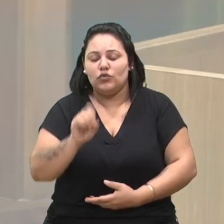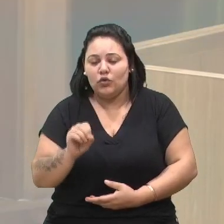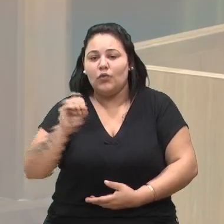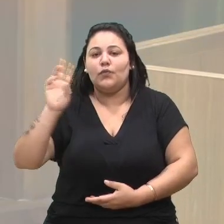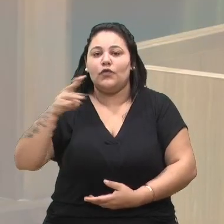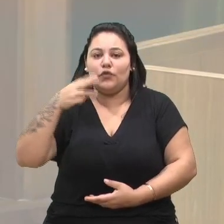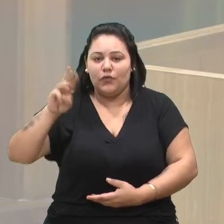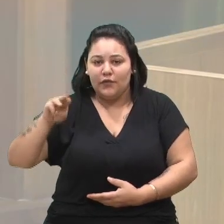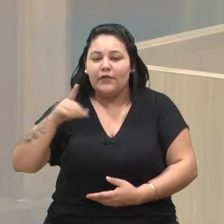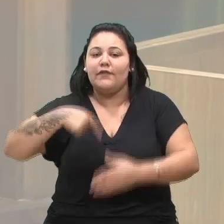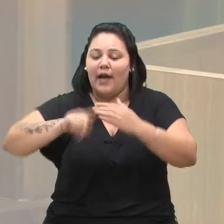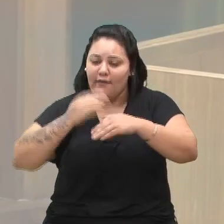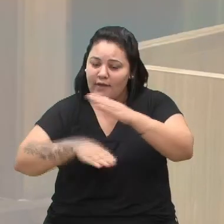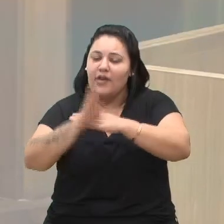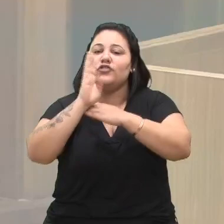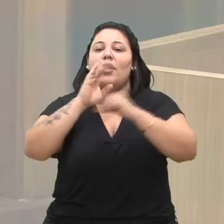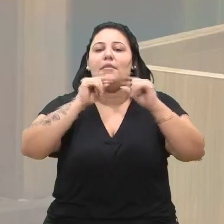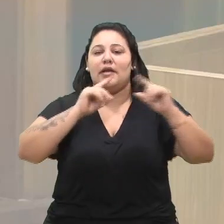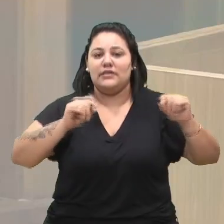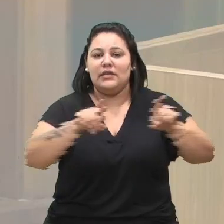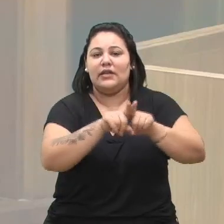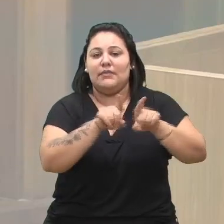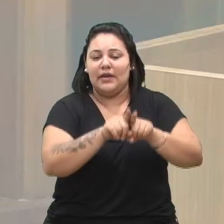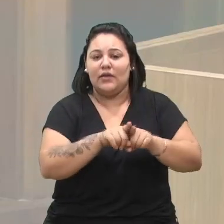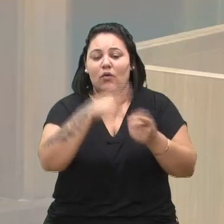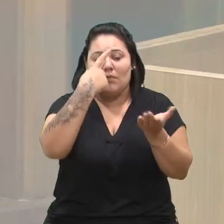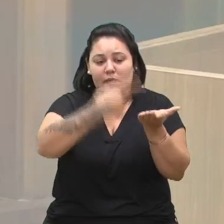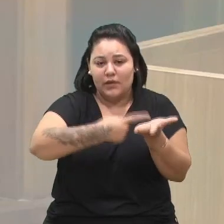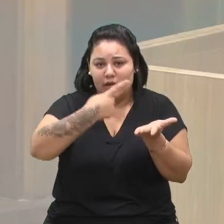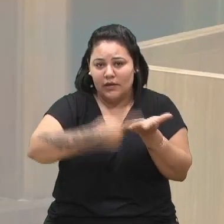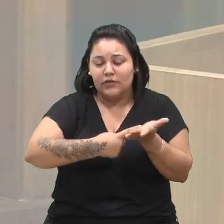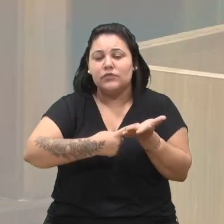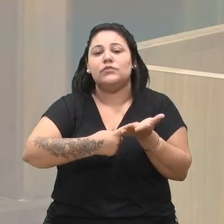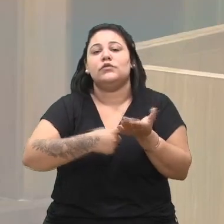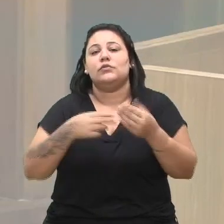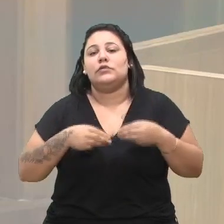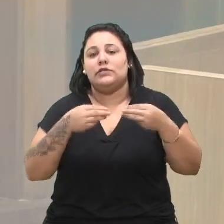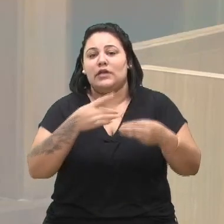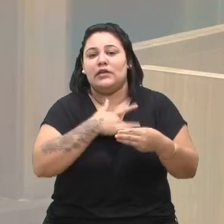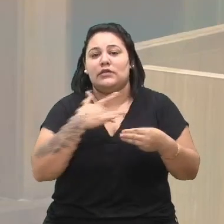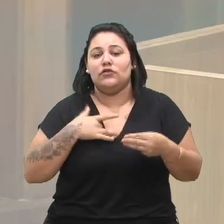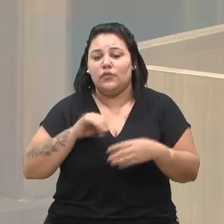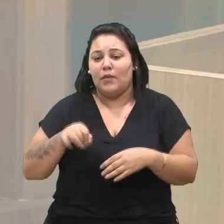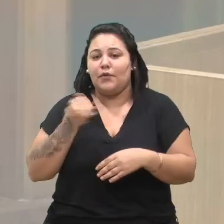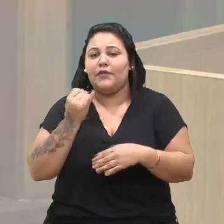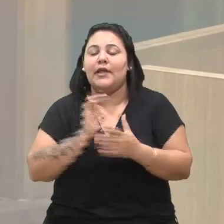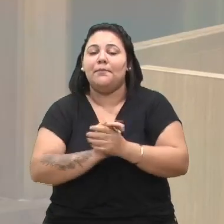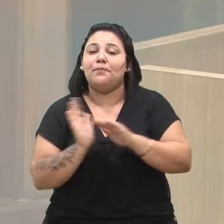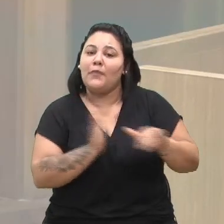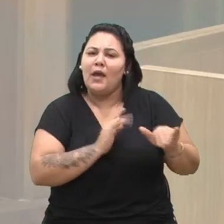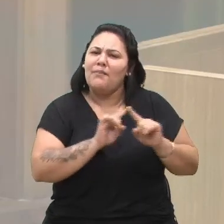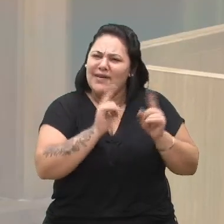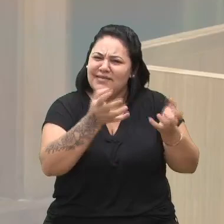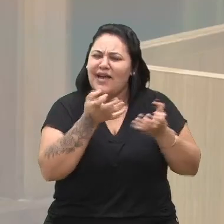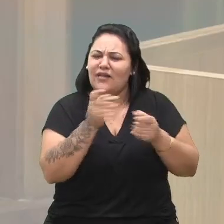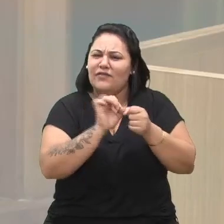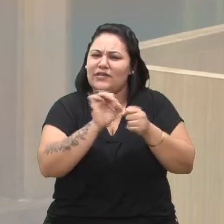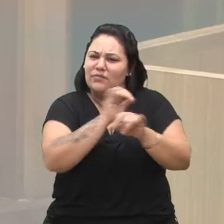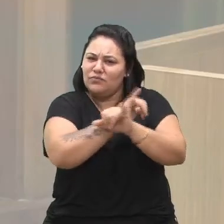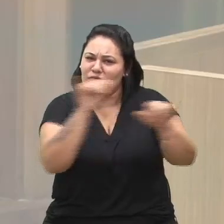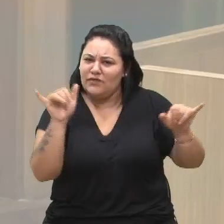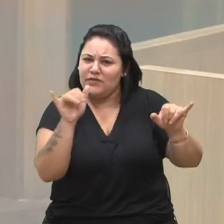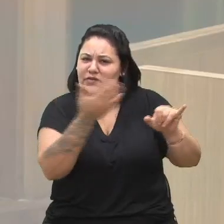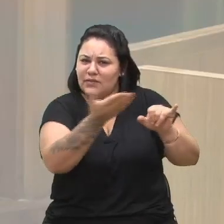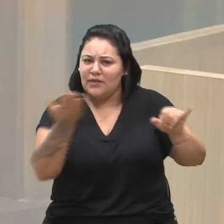próxima semana buscar recursos com agenda no Ministério da Saúde, nós estaremos aproveitando. Mas eu quero fazer um chamamento, e como é público para